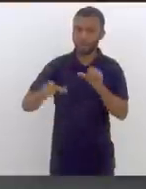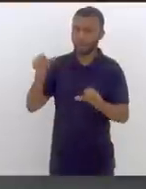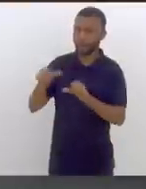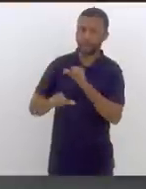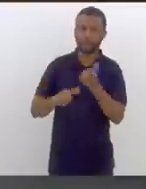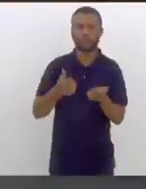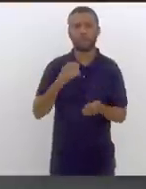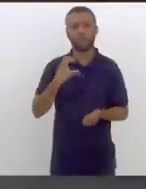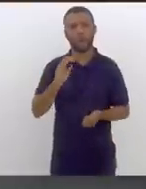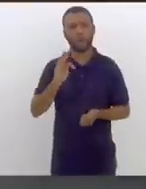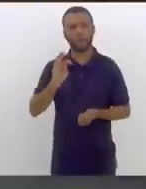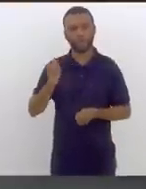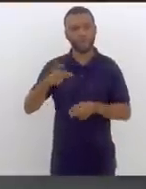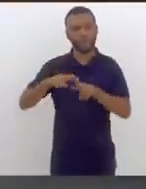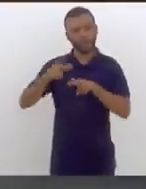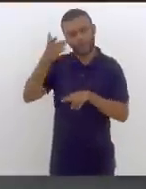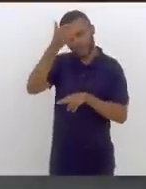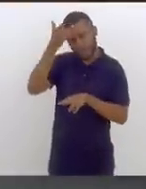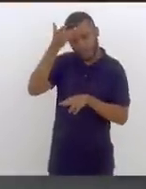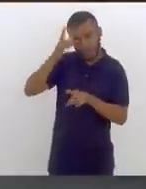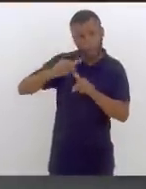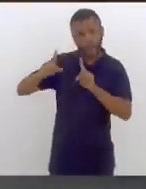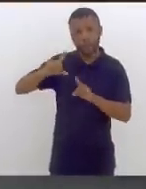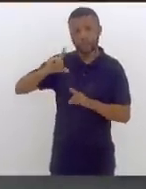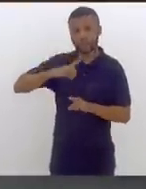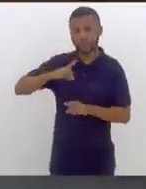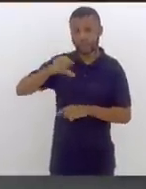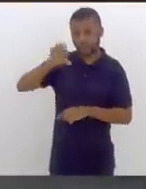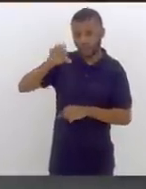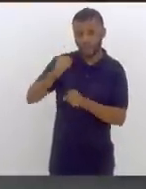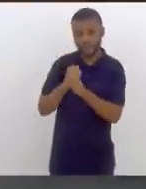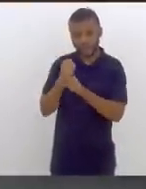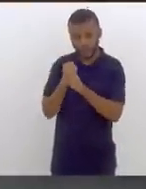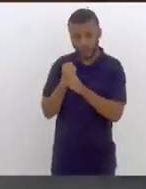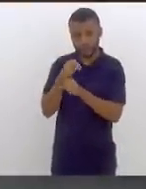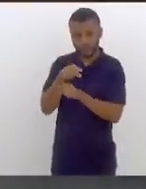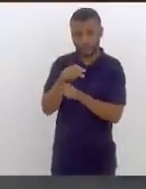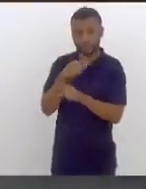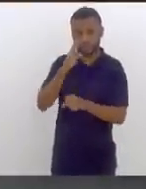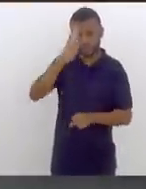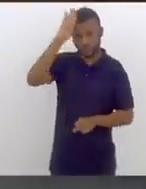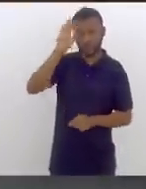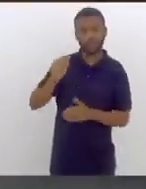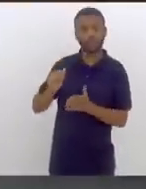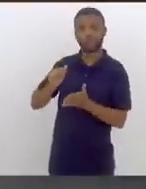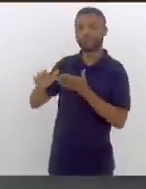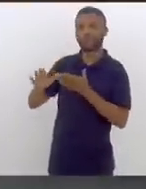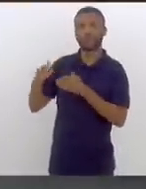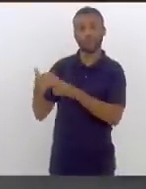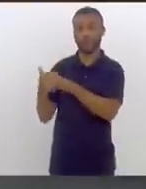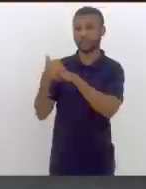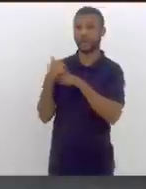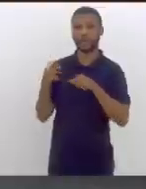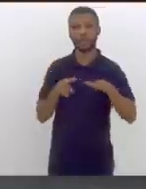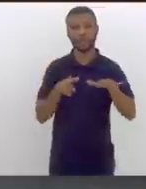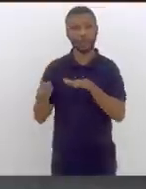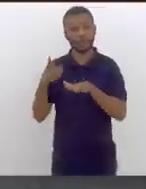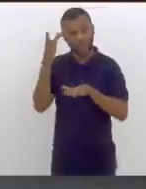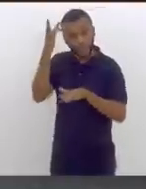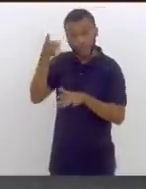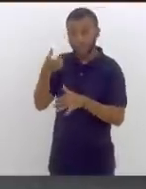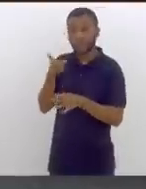saúde mental mas como sua tia nove anos ele foi demitido e ele me procurou essa semana eu vou atendê-lo amanhã